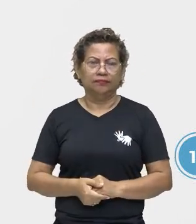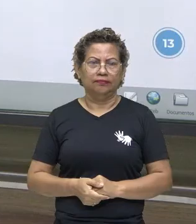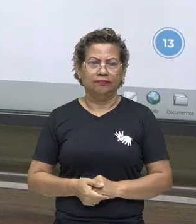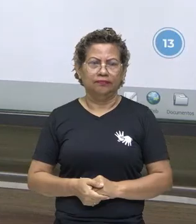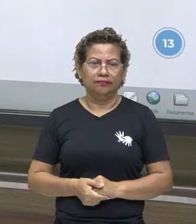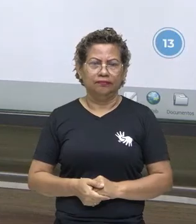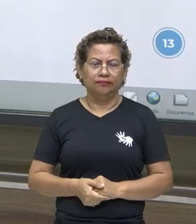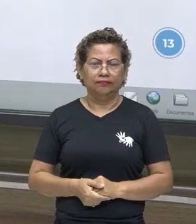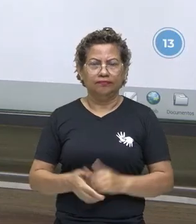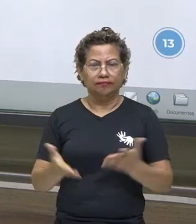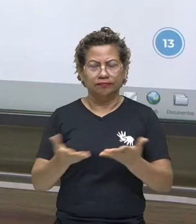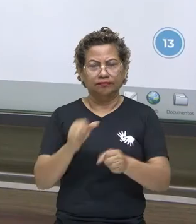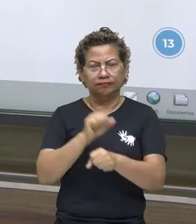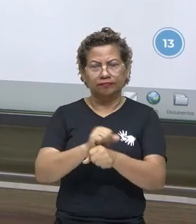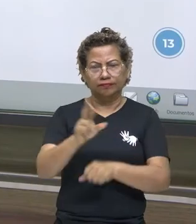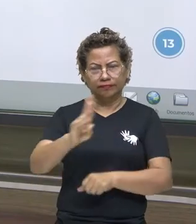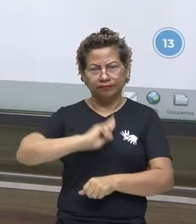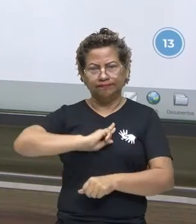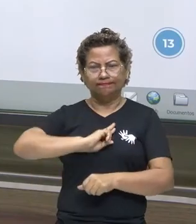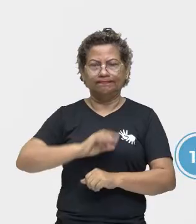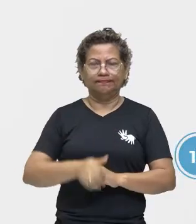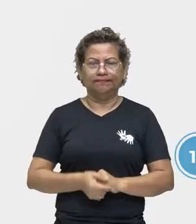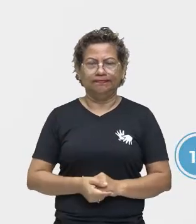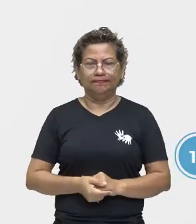Um bom trabalho a todos e até mais.